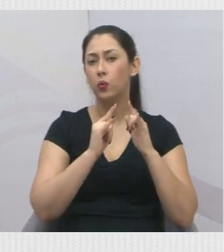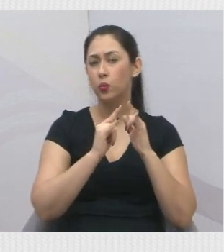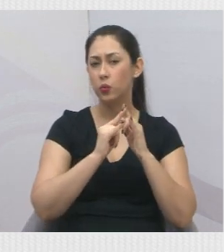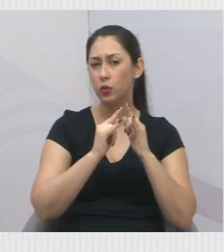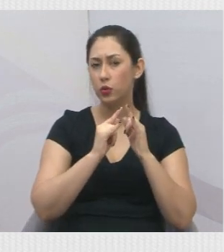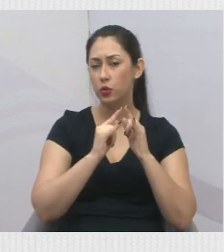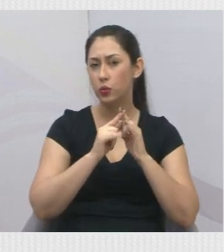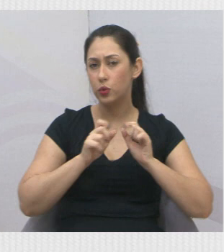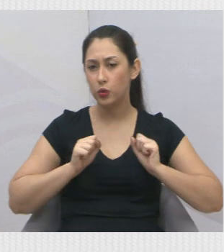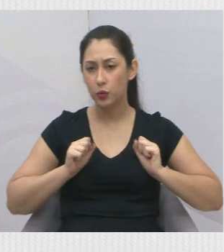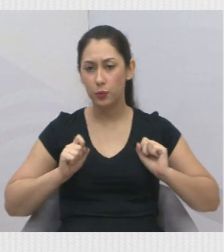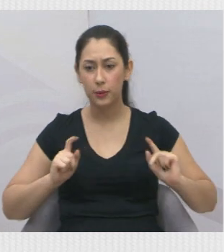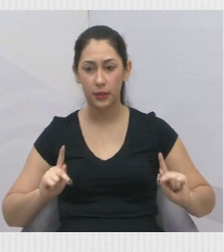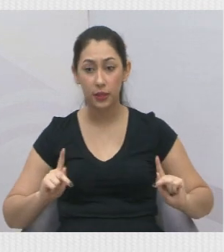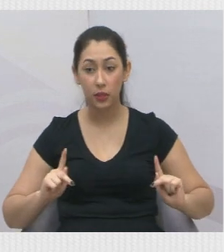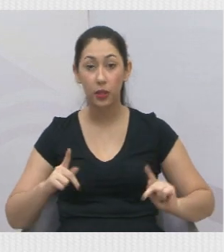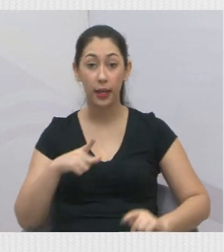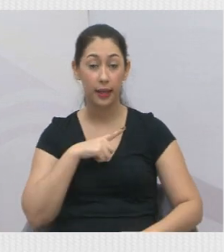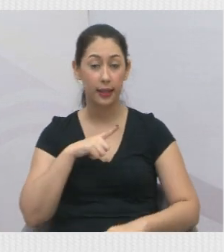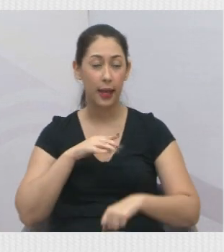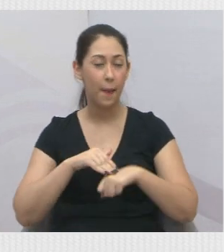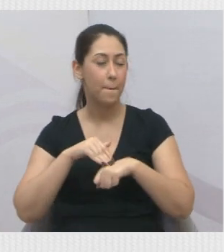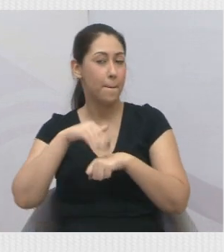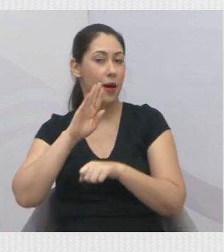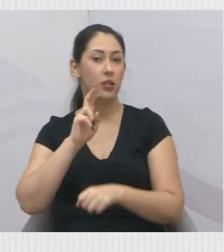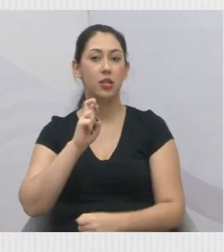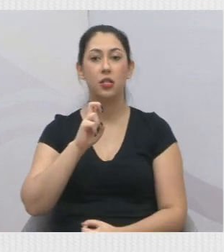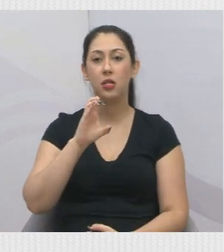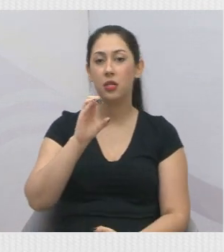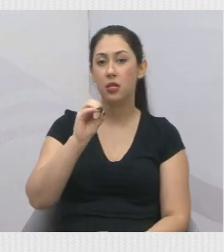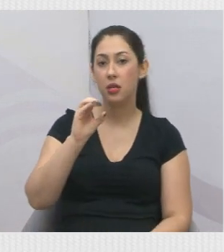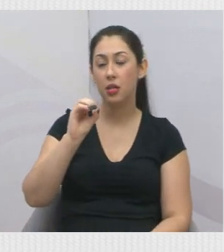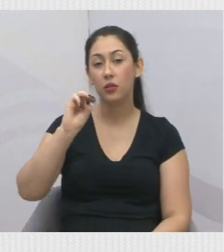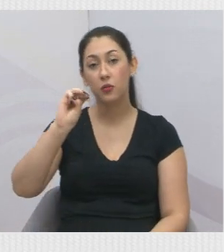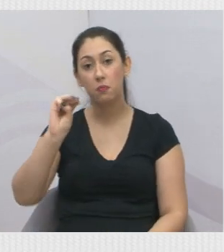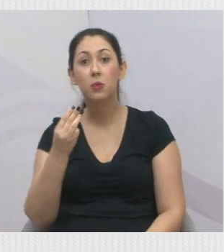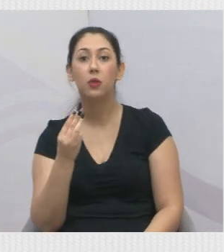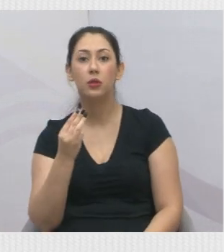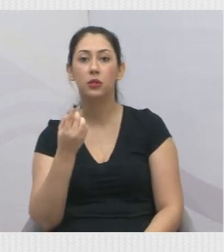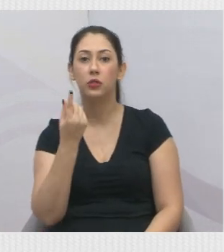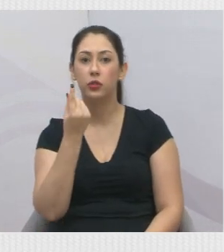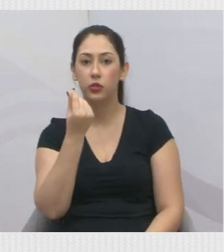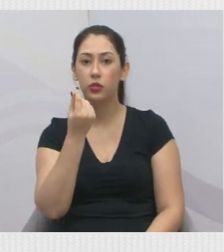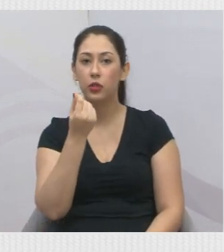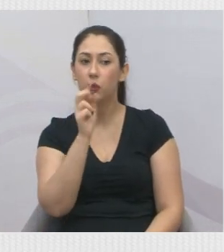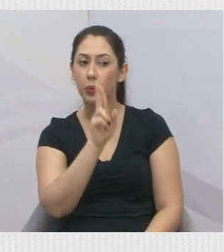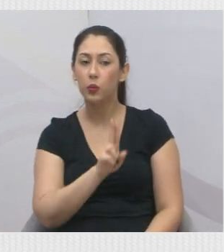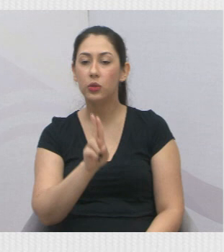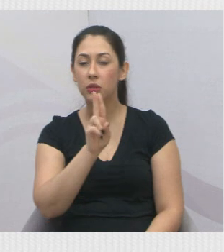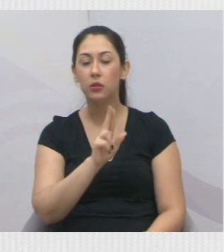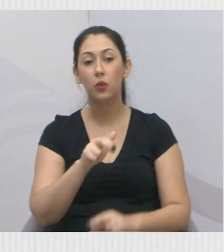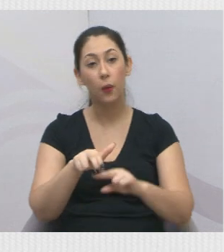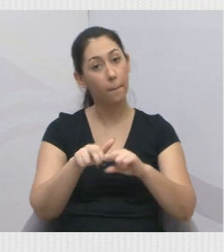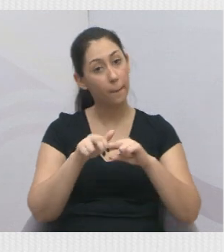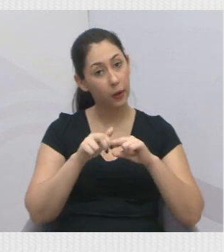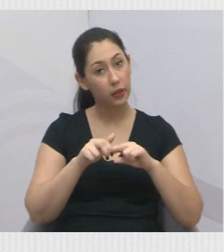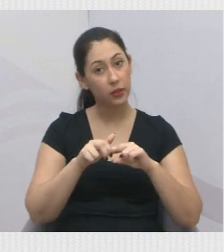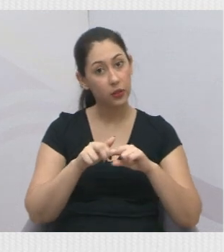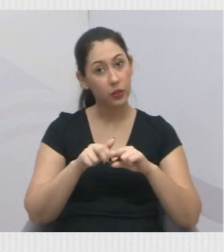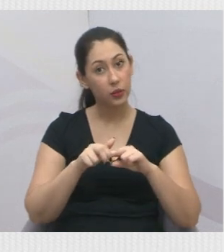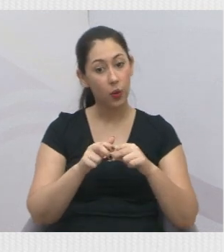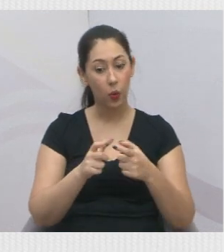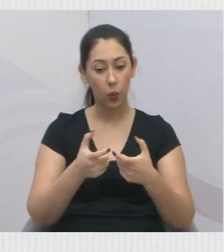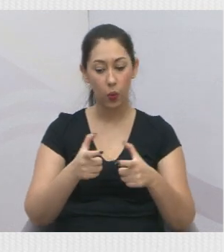tem acima de R$ 500 milhões aplicado. Por esse motivo, o montante de aplicações acaba